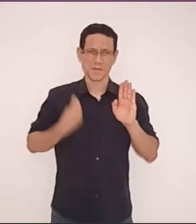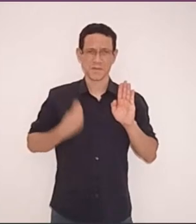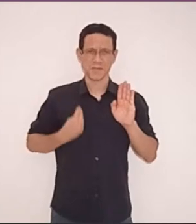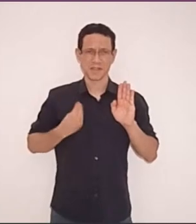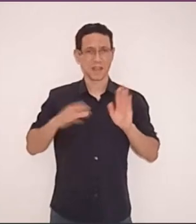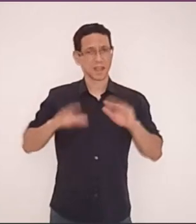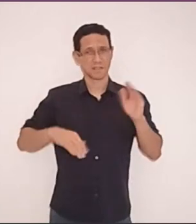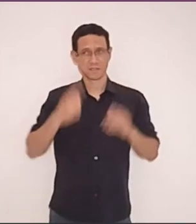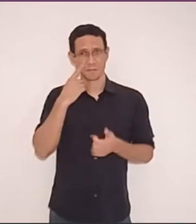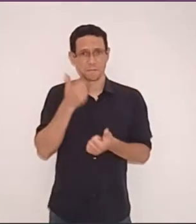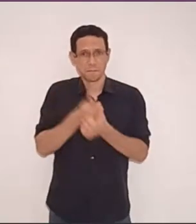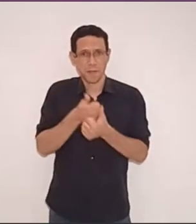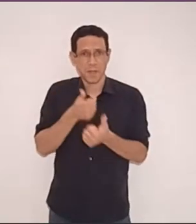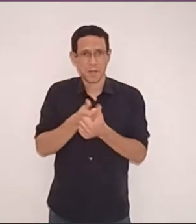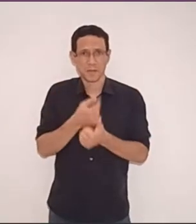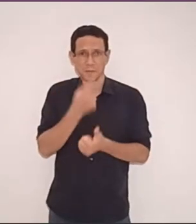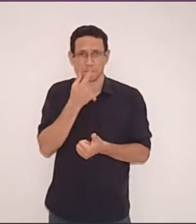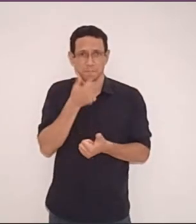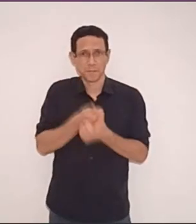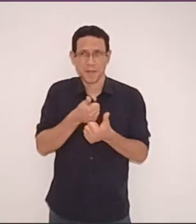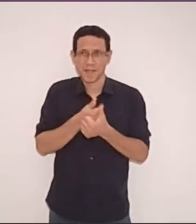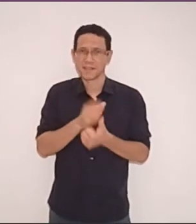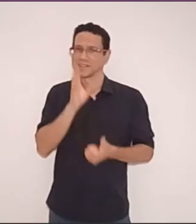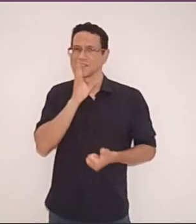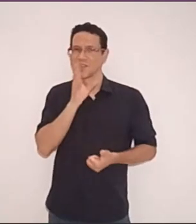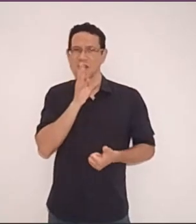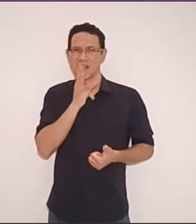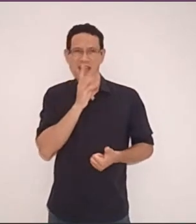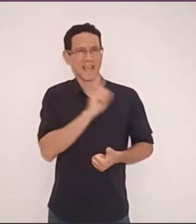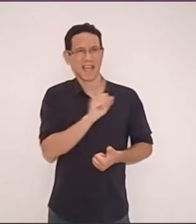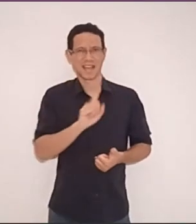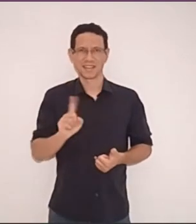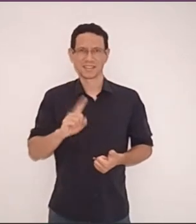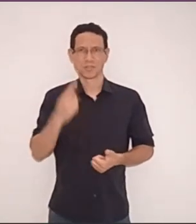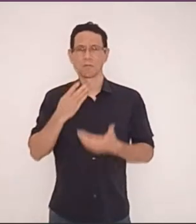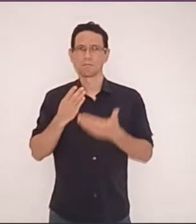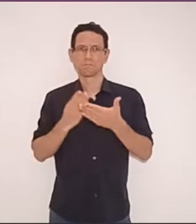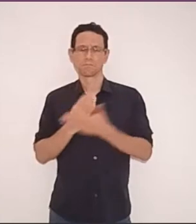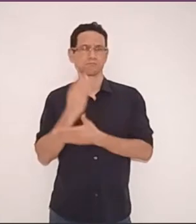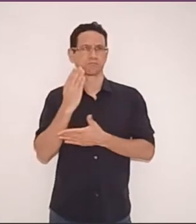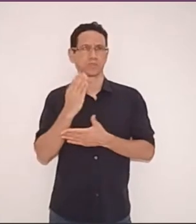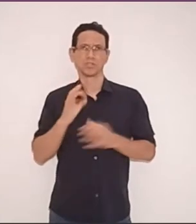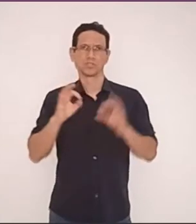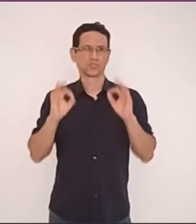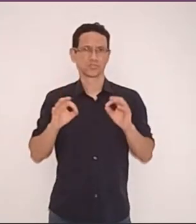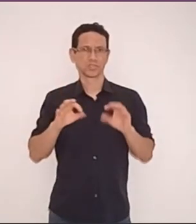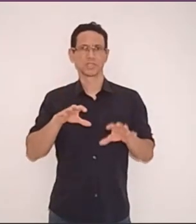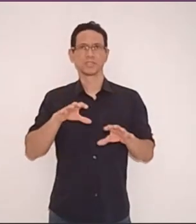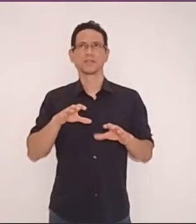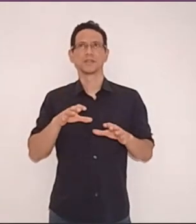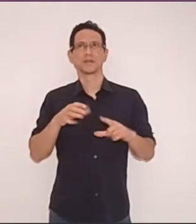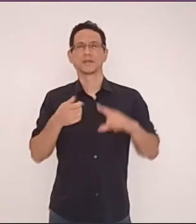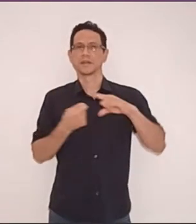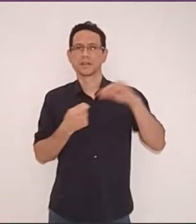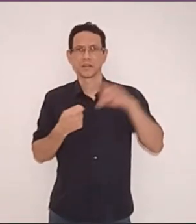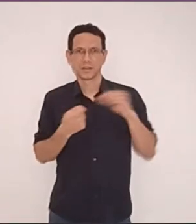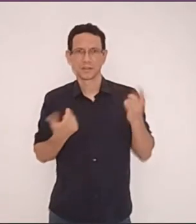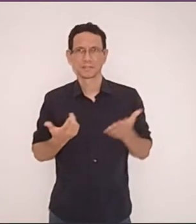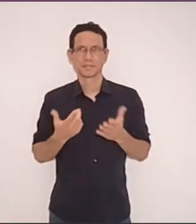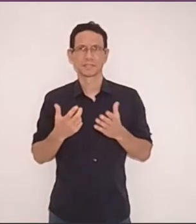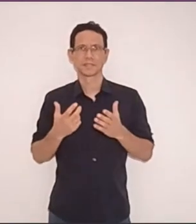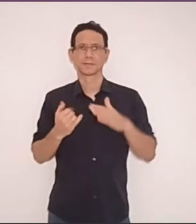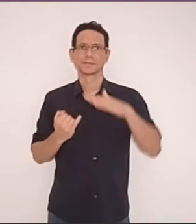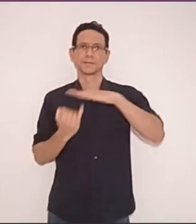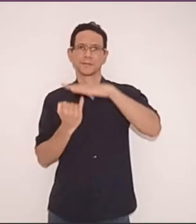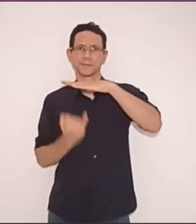está próxima da gente e que a gente não reconhece ou não é legitimado né é de